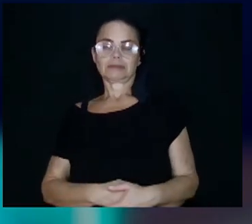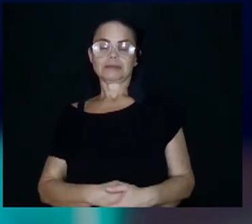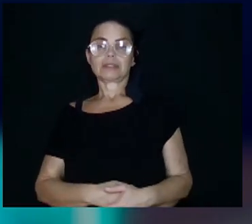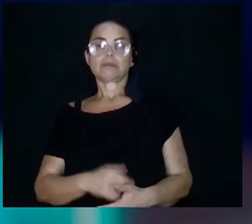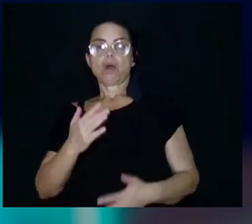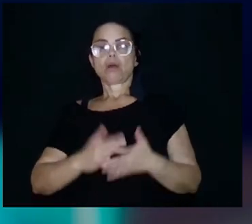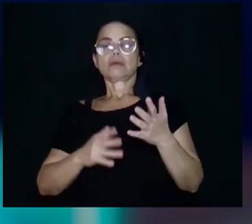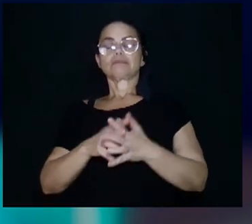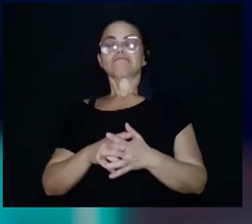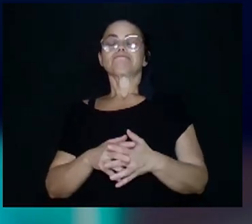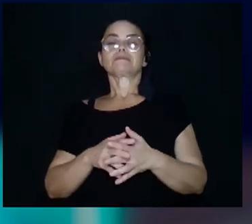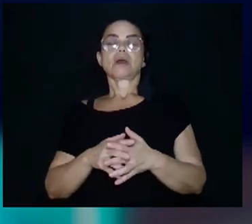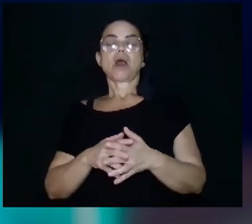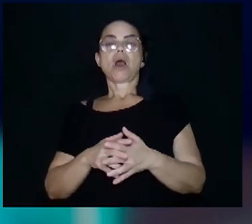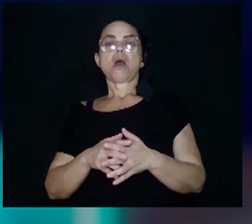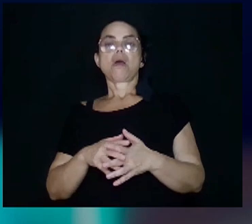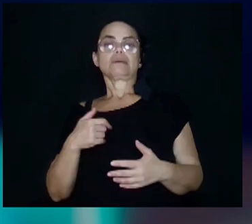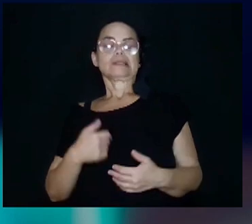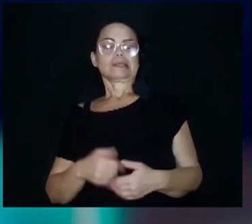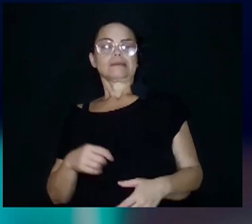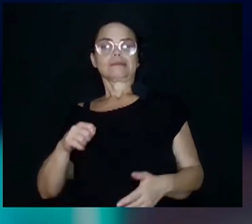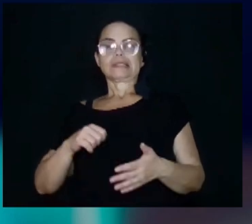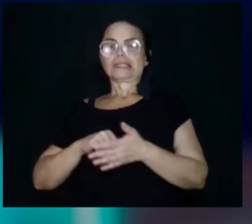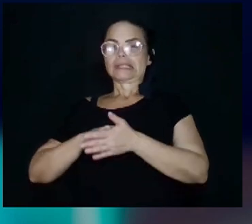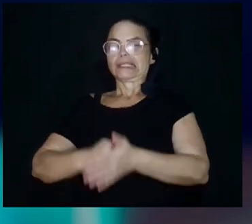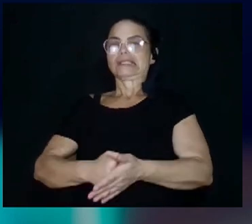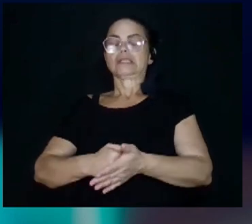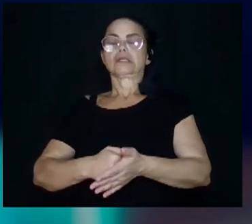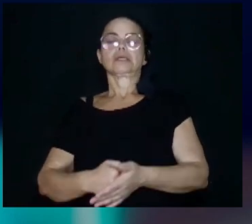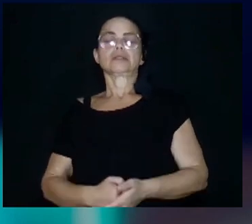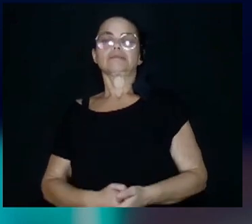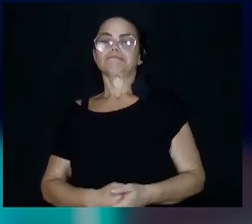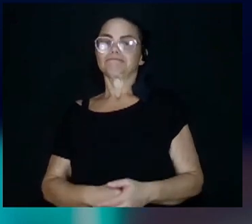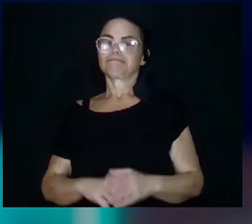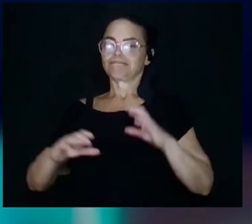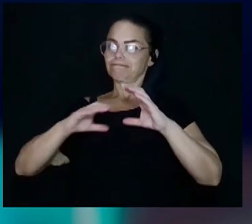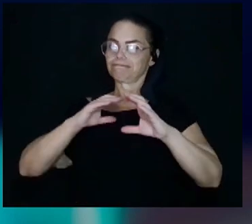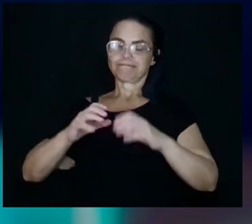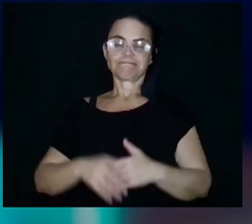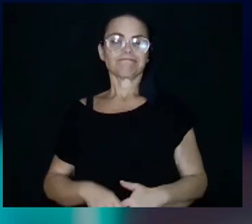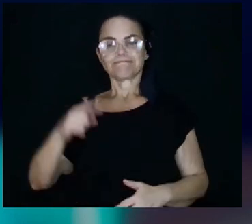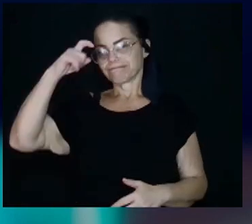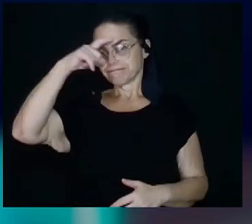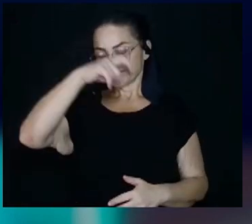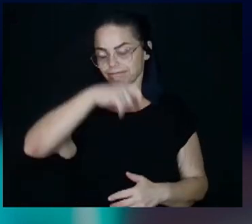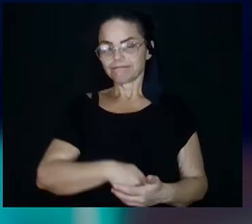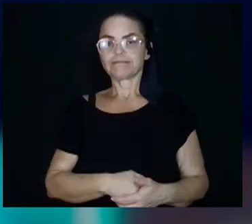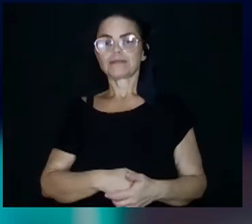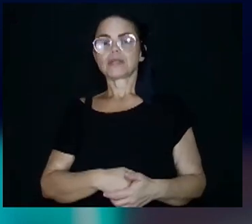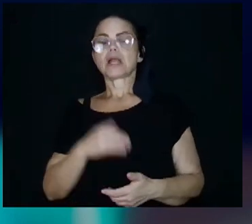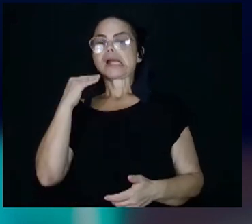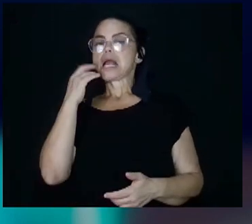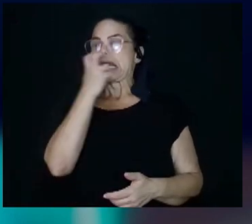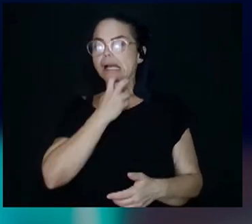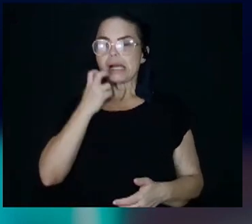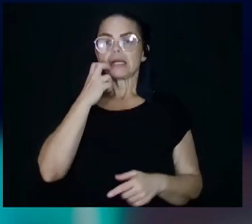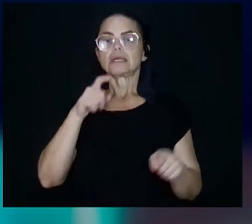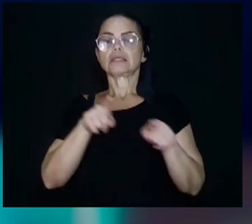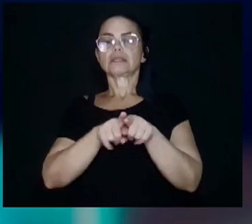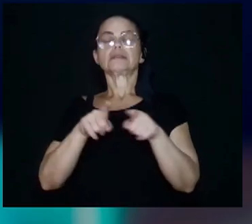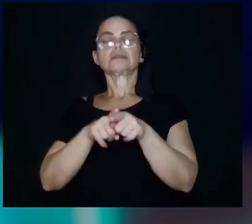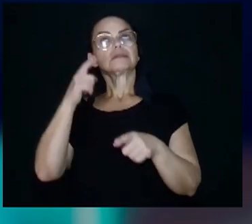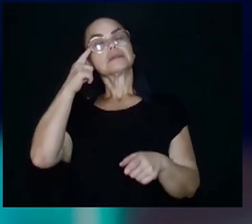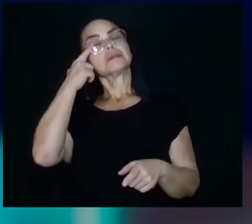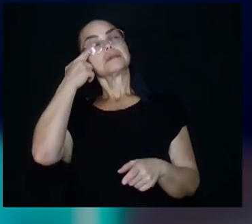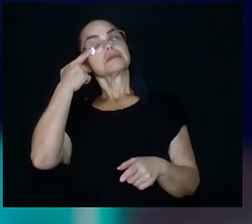pode trazer um momento de comunicação nem um pouco fluido para aquela pessoa. E aí nós também temos um momento de esquiva,